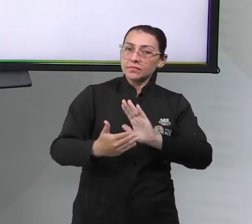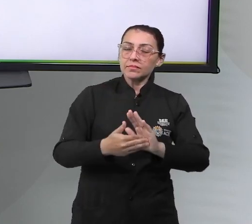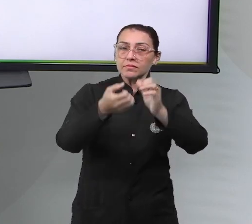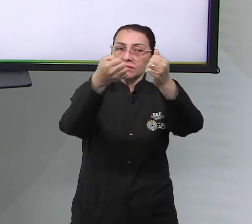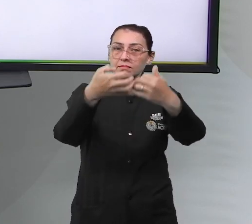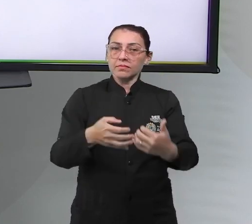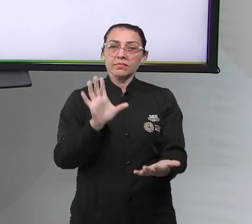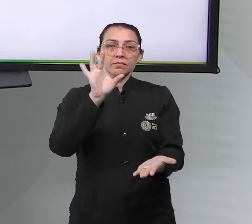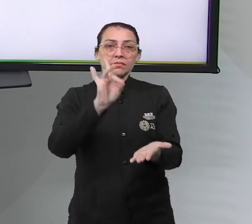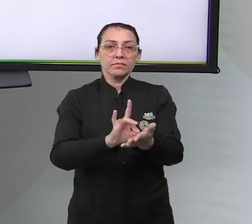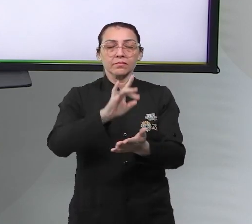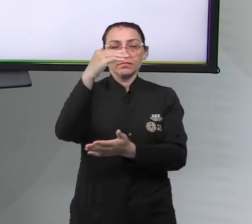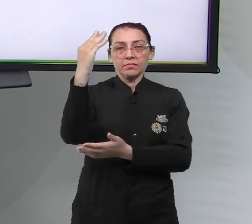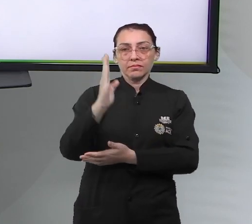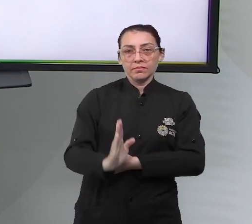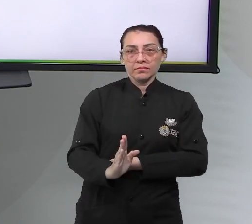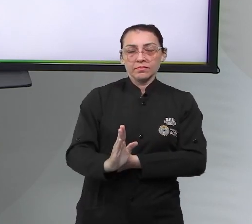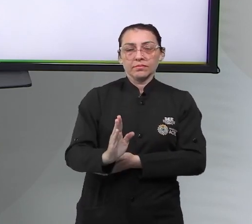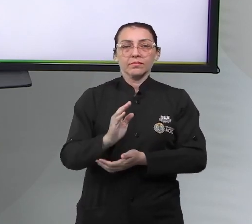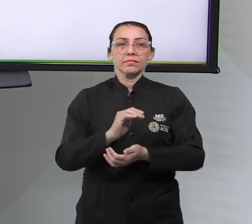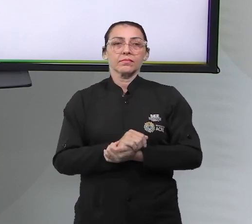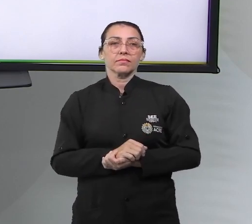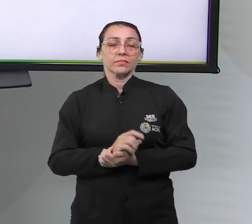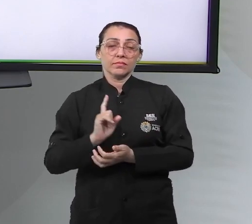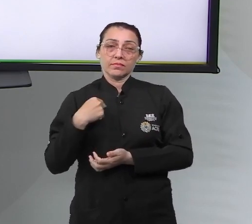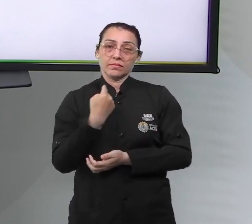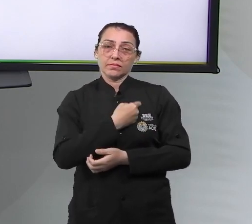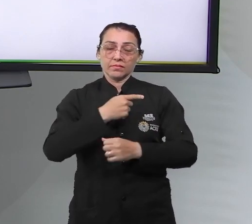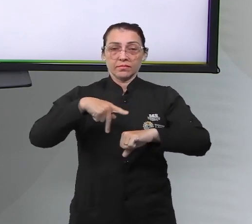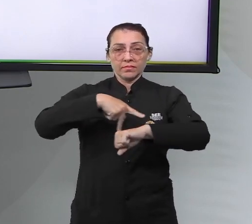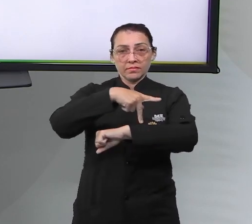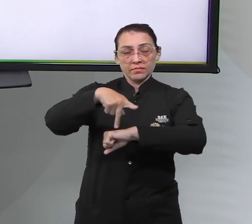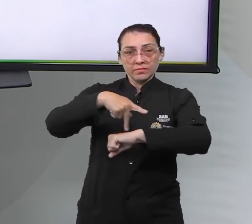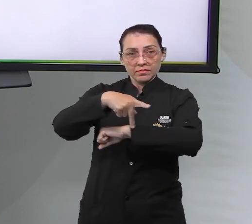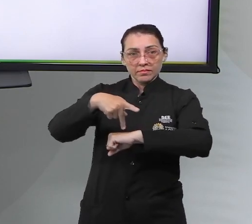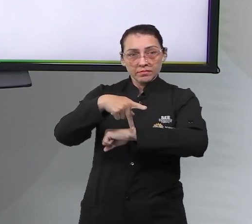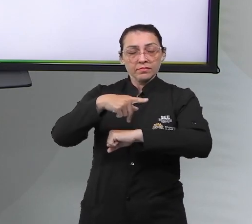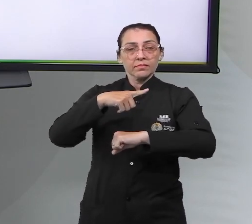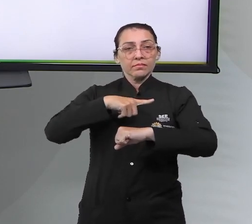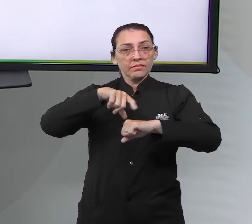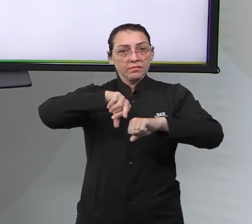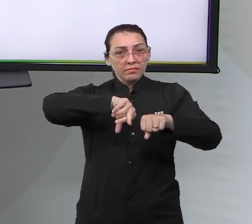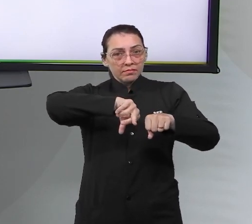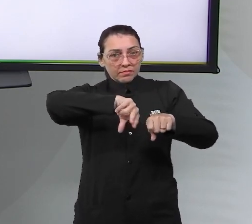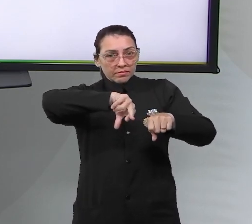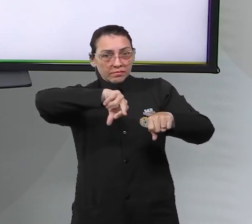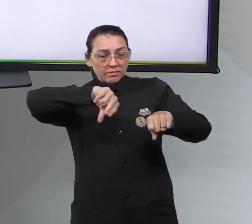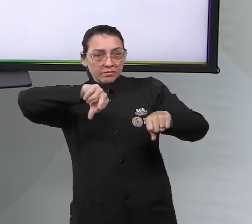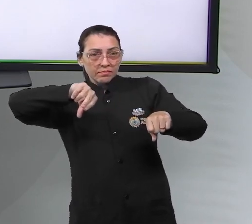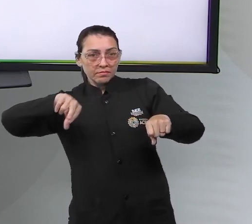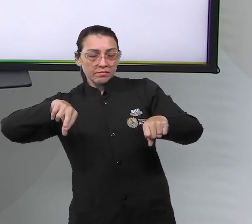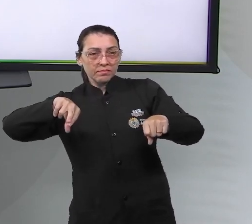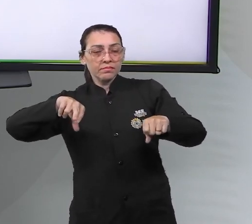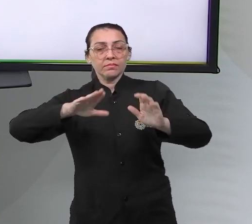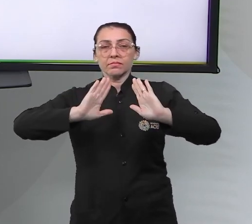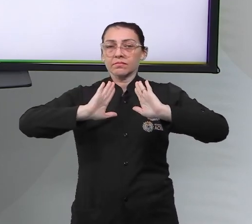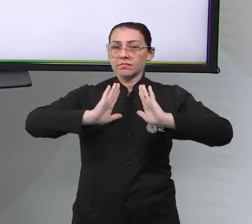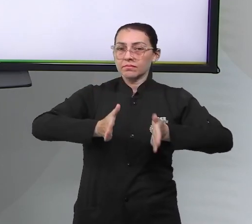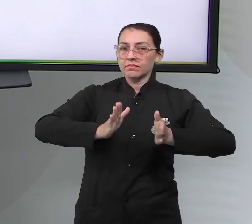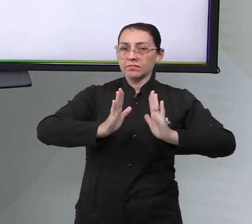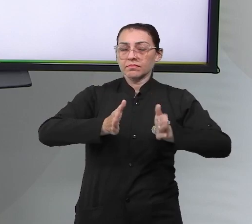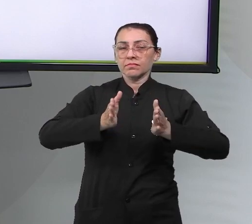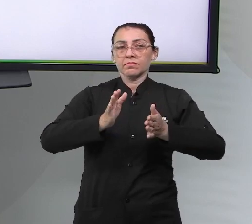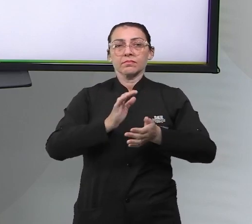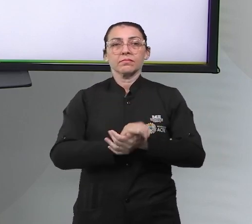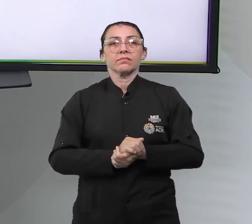a realidade brasileira, ou seja, o nosso país, há vários casos, né, que eles já foram,